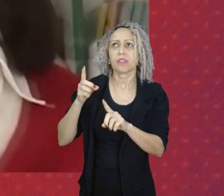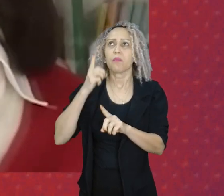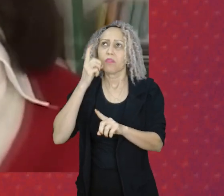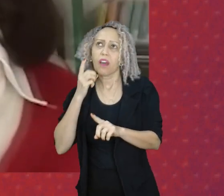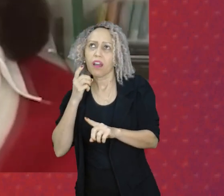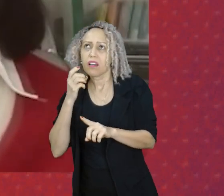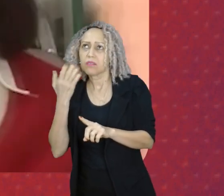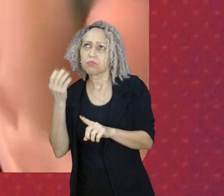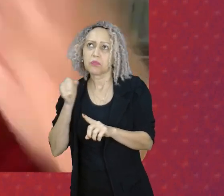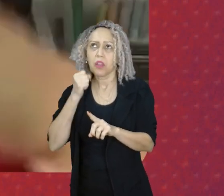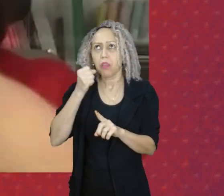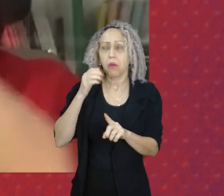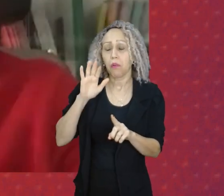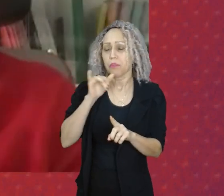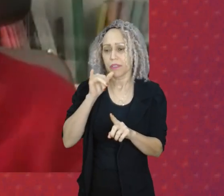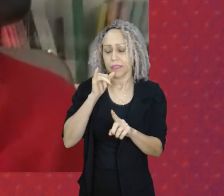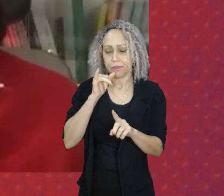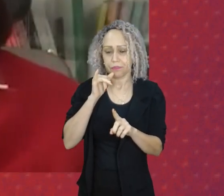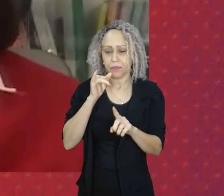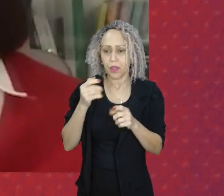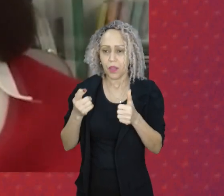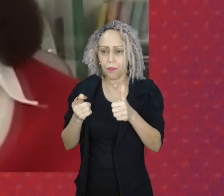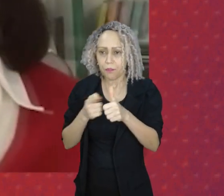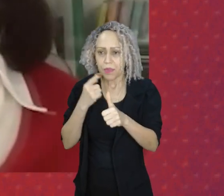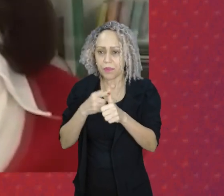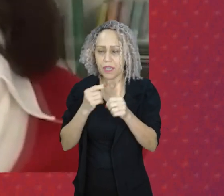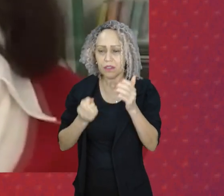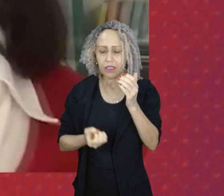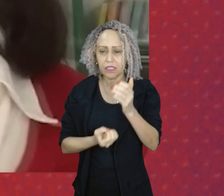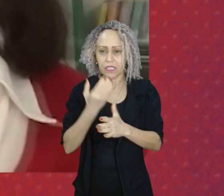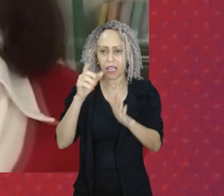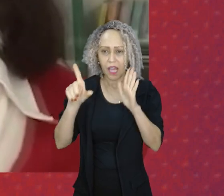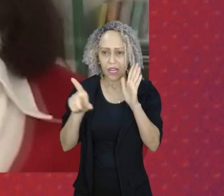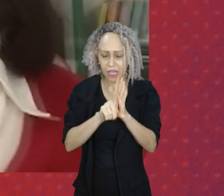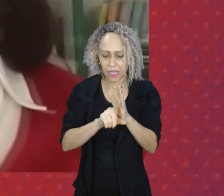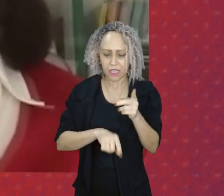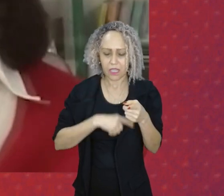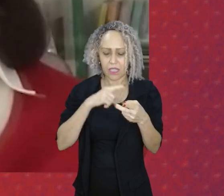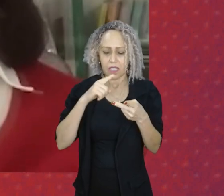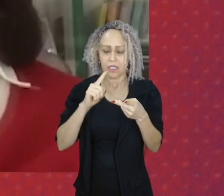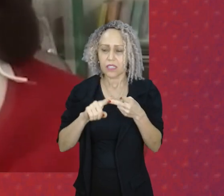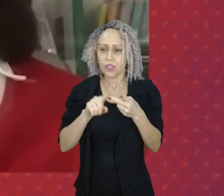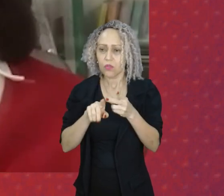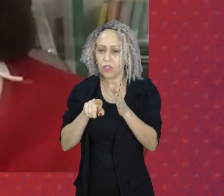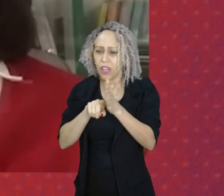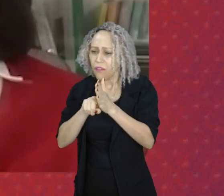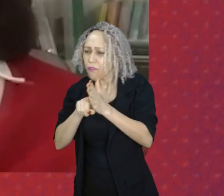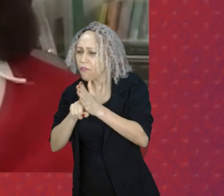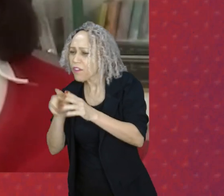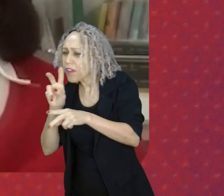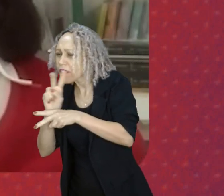a segunda, de fiscalizar, e a terceira, de representar.